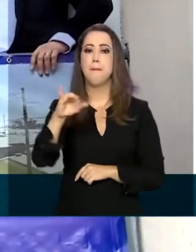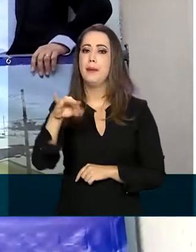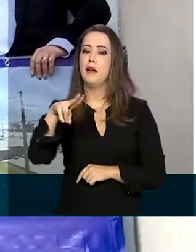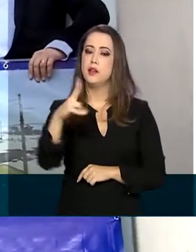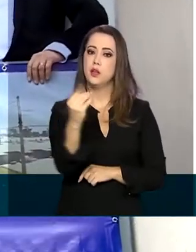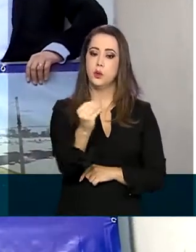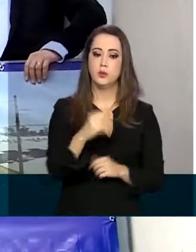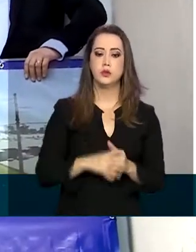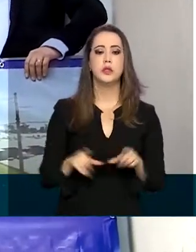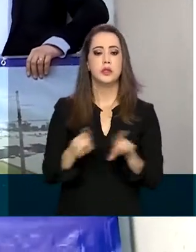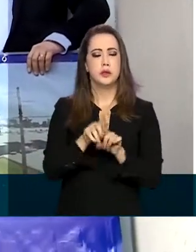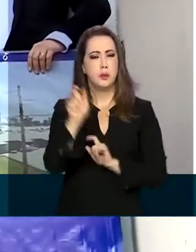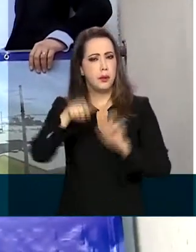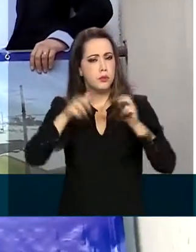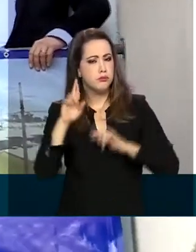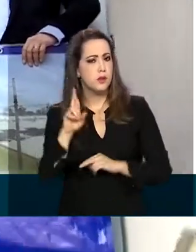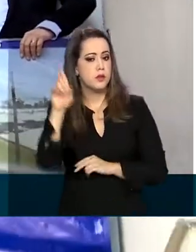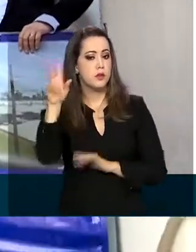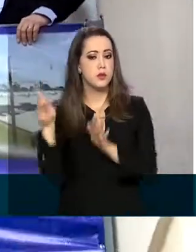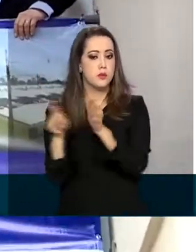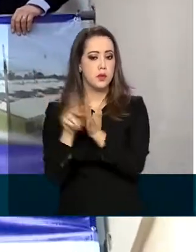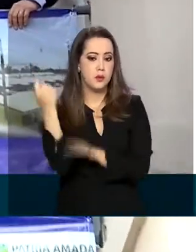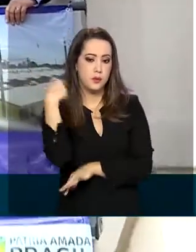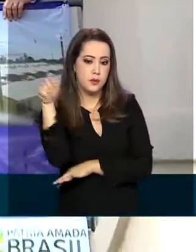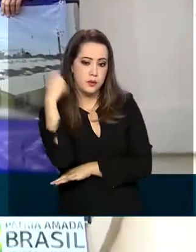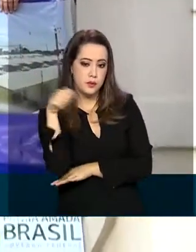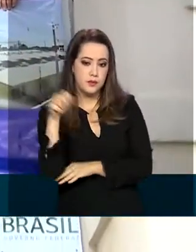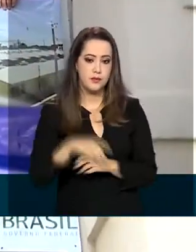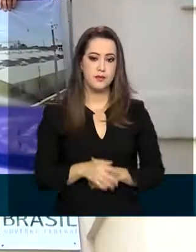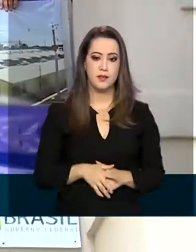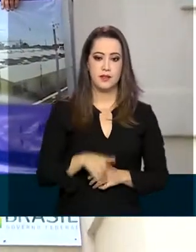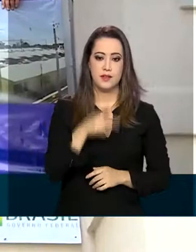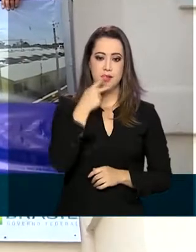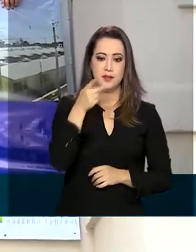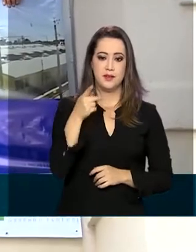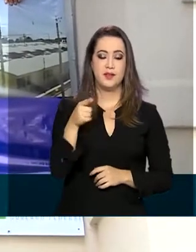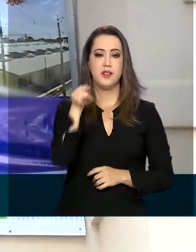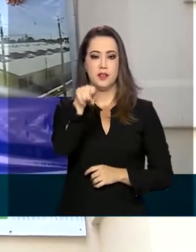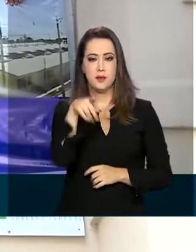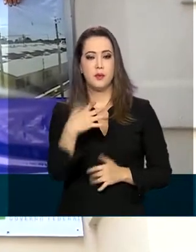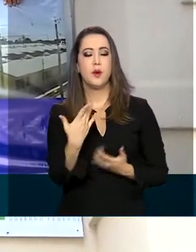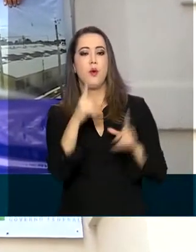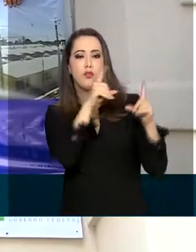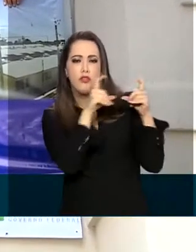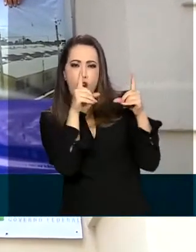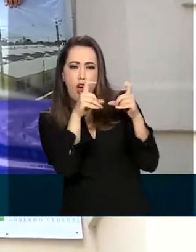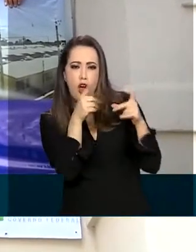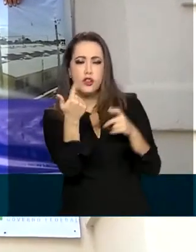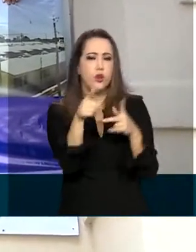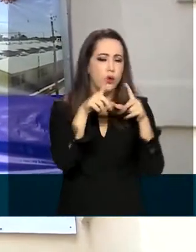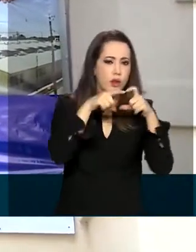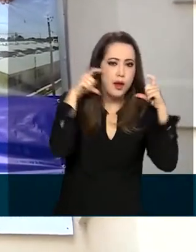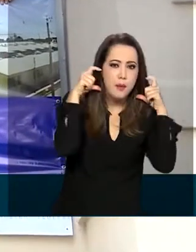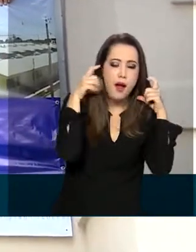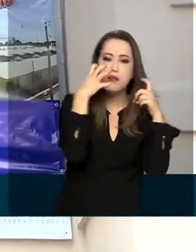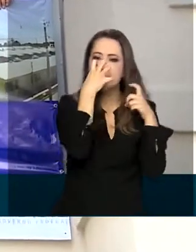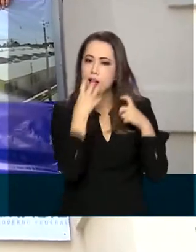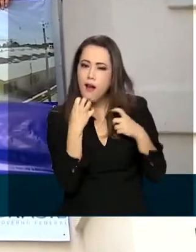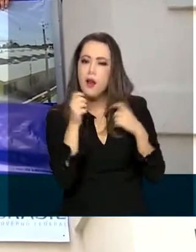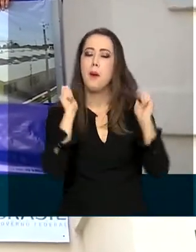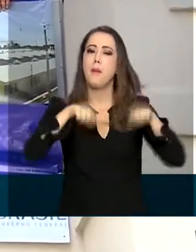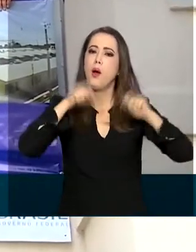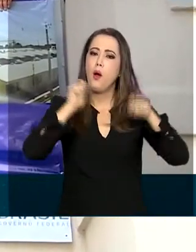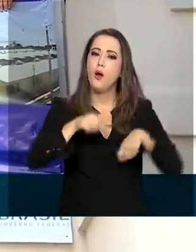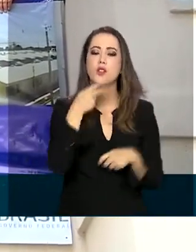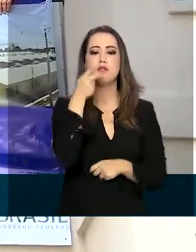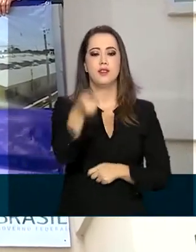A gente vê também autoridades do Rio Grande do Sul. Fala que eu tô sem máscara, tira a foto aí, ó. Só pode, de mal, só pode falar isso de mim,